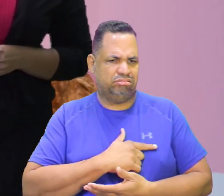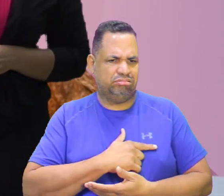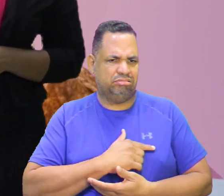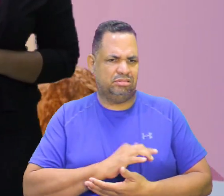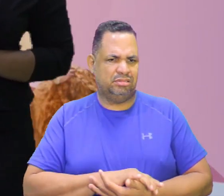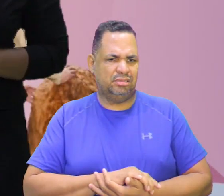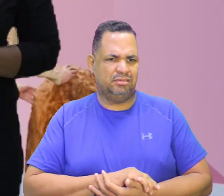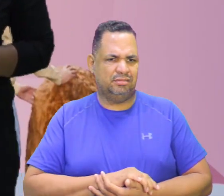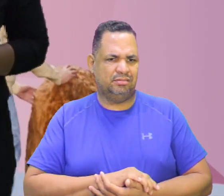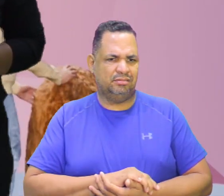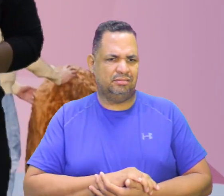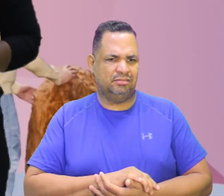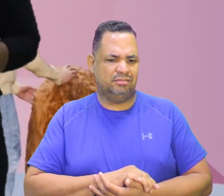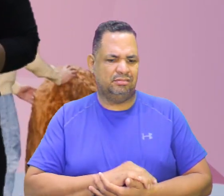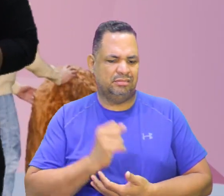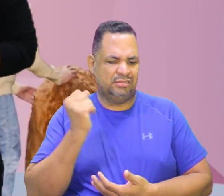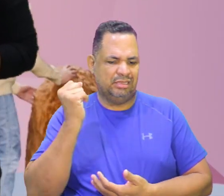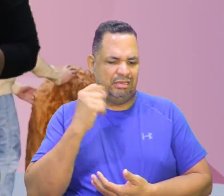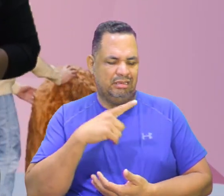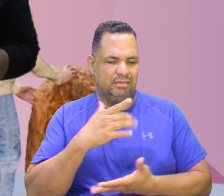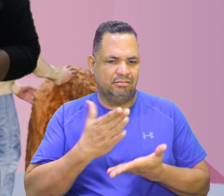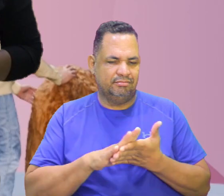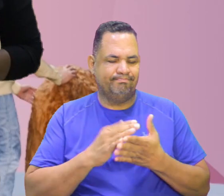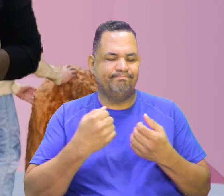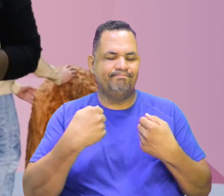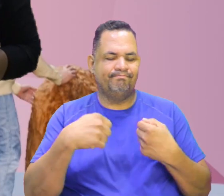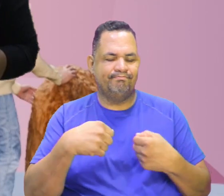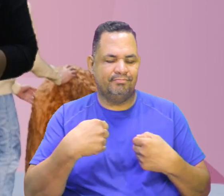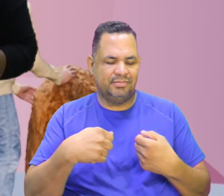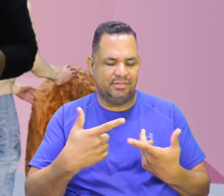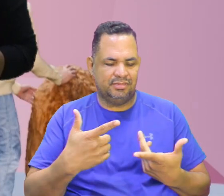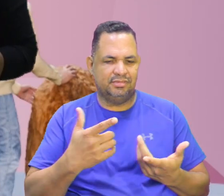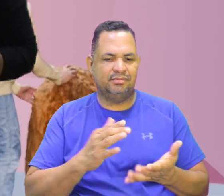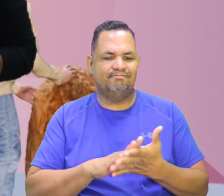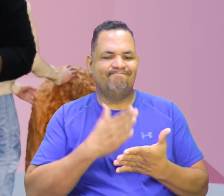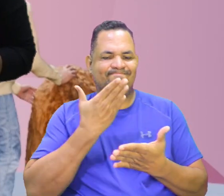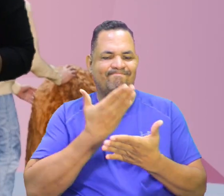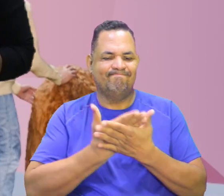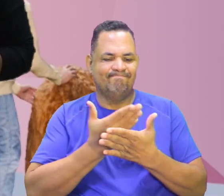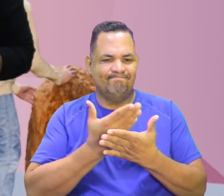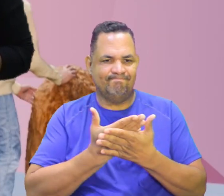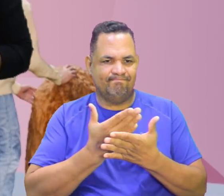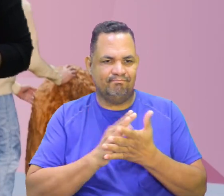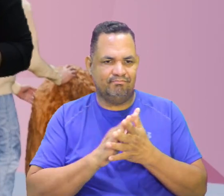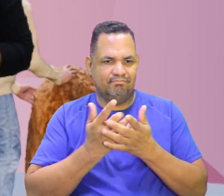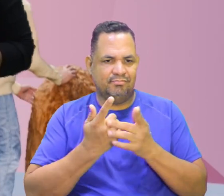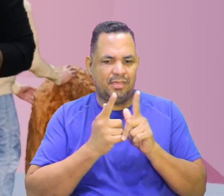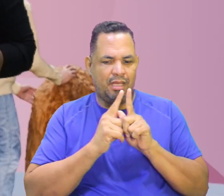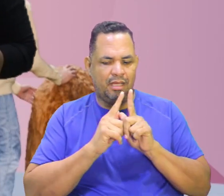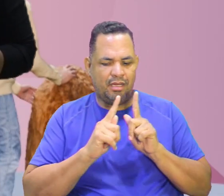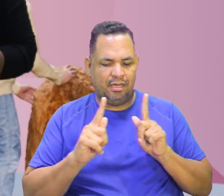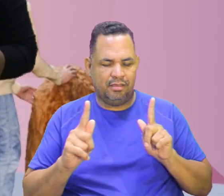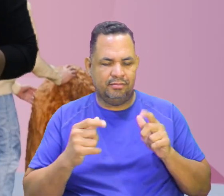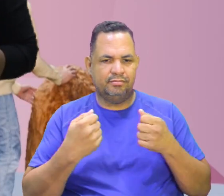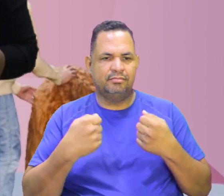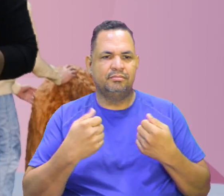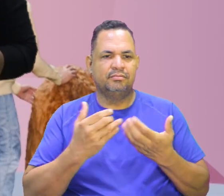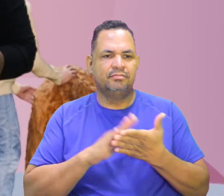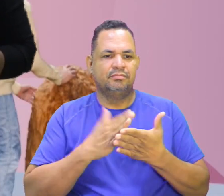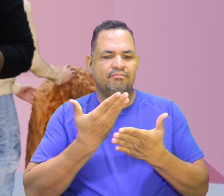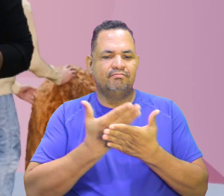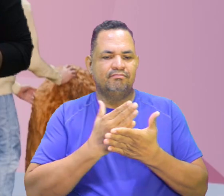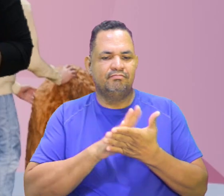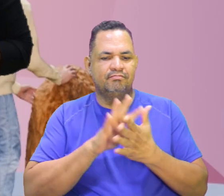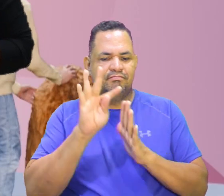gente estudar a parte das regrinhas, né? Você já viu literatura? Bacana. Viu interpretação de